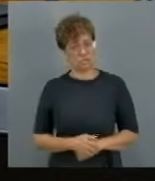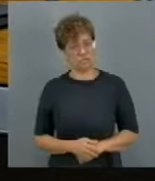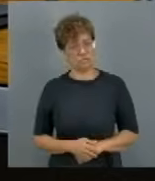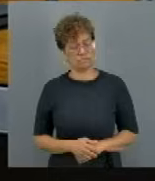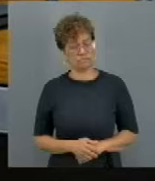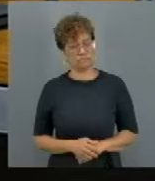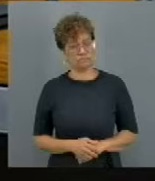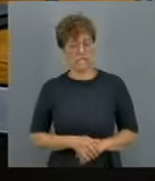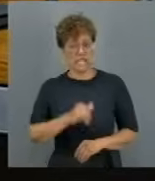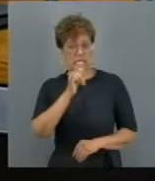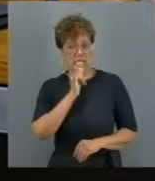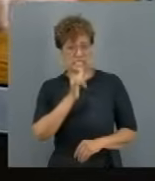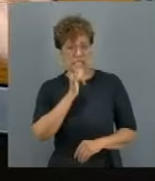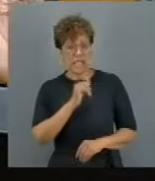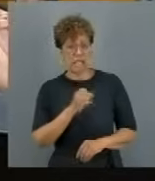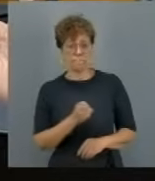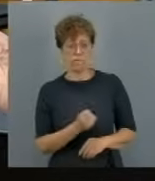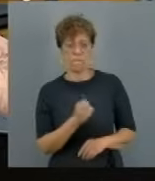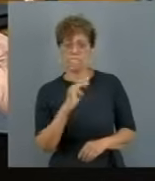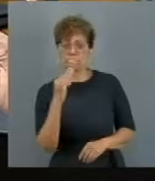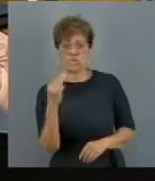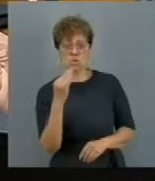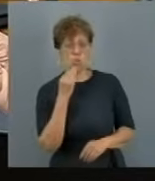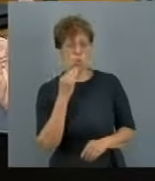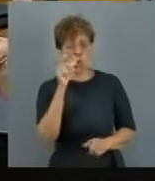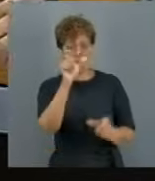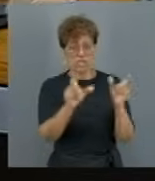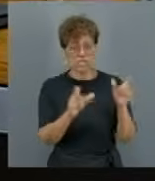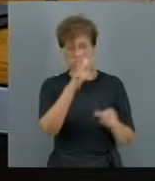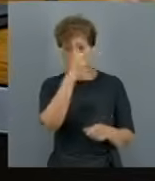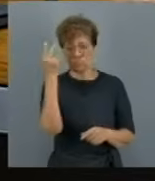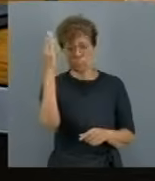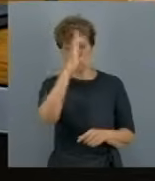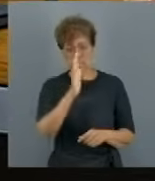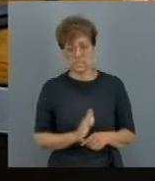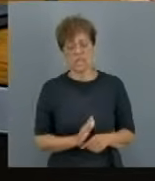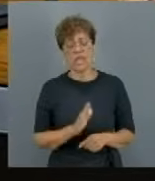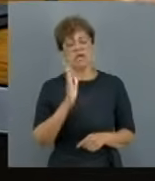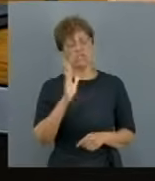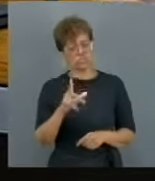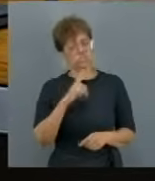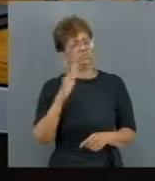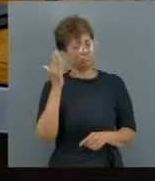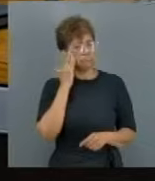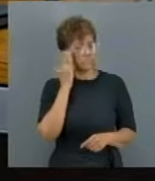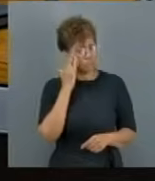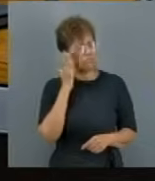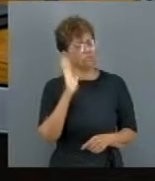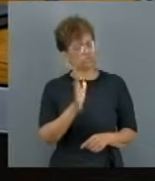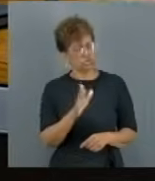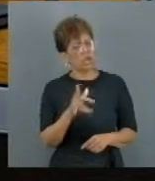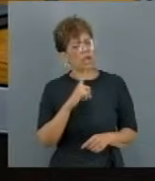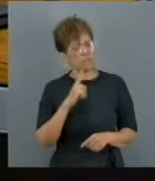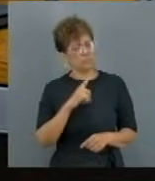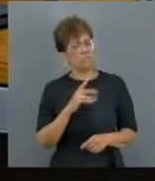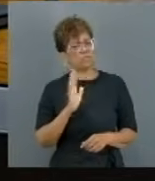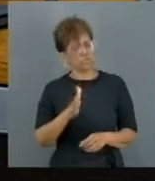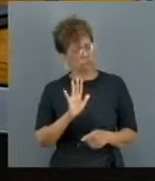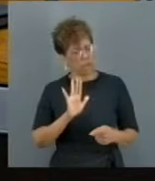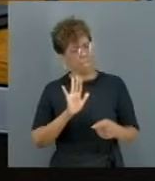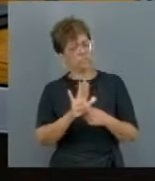A exemplo de milhões de brasileiros, que nós já tínhamos esse entendimento, mas isso foi corroborado,